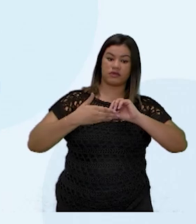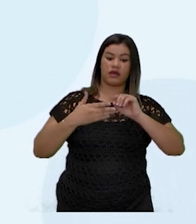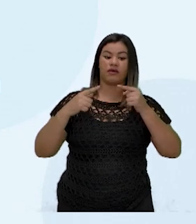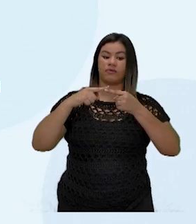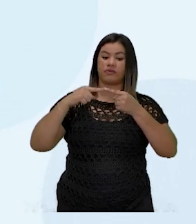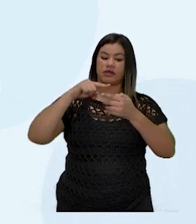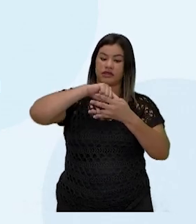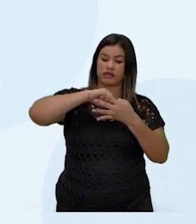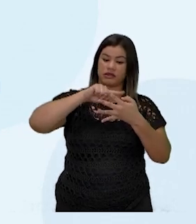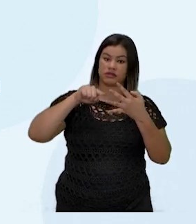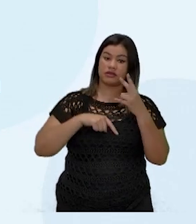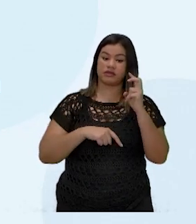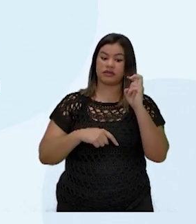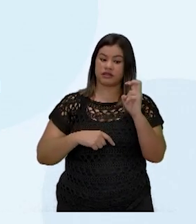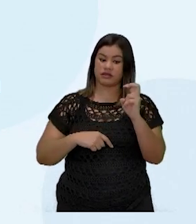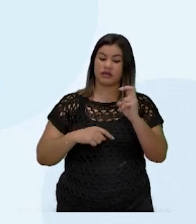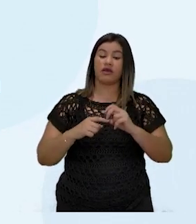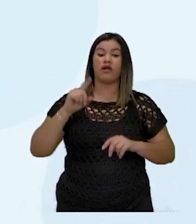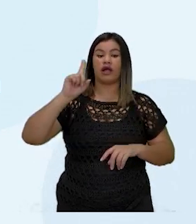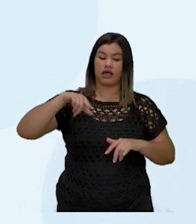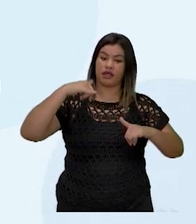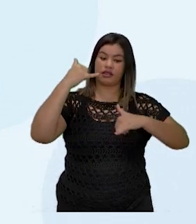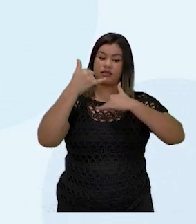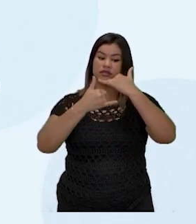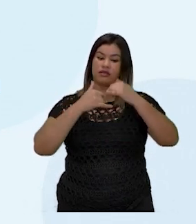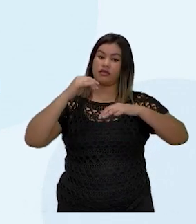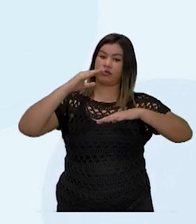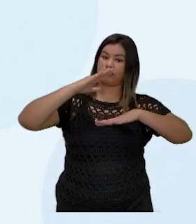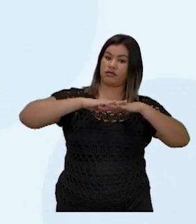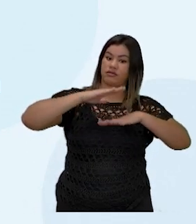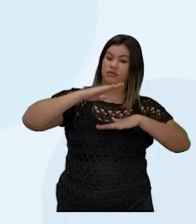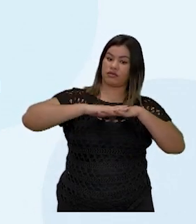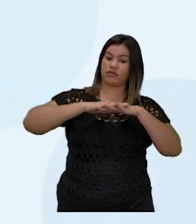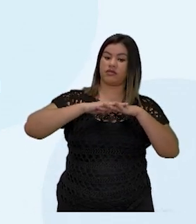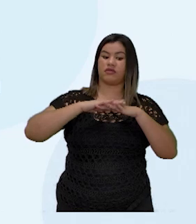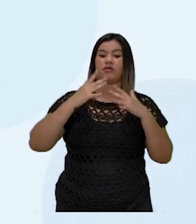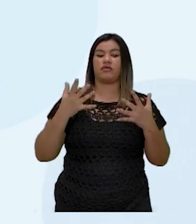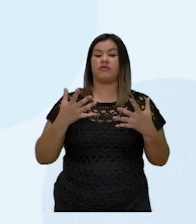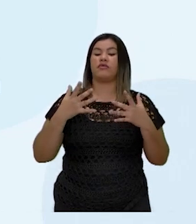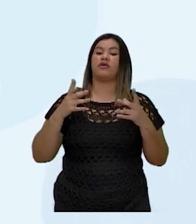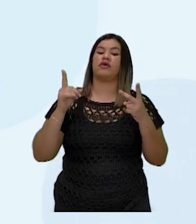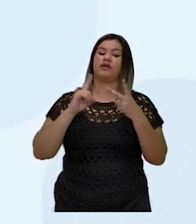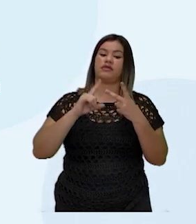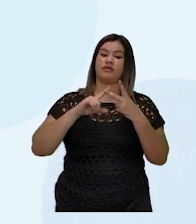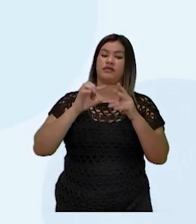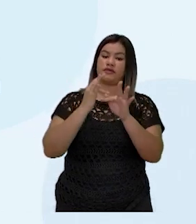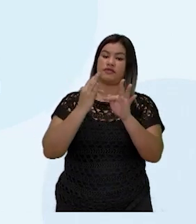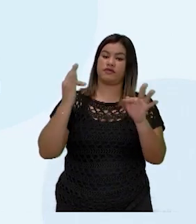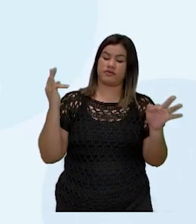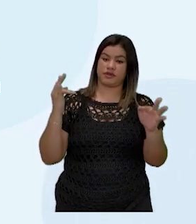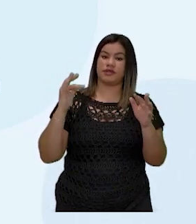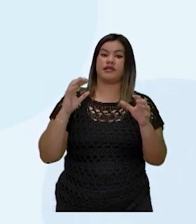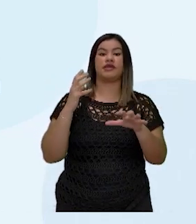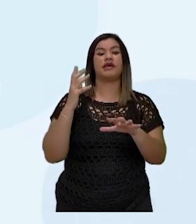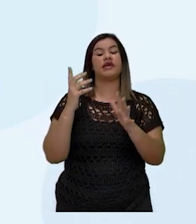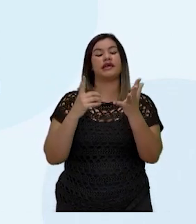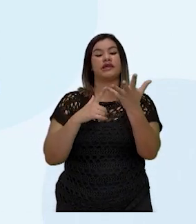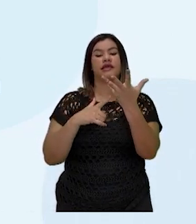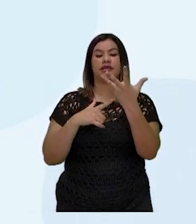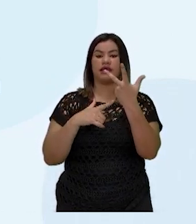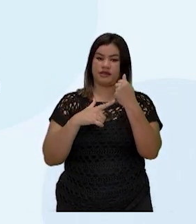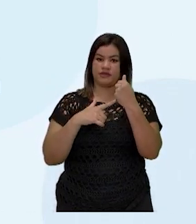Como vocês podem ver, os objetos de conhecimento são, em geral, funções, índices diversos da área